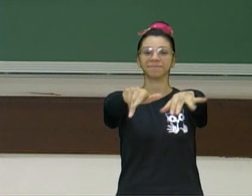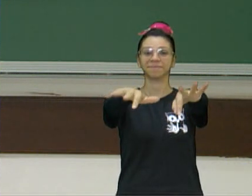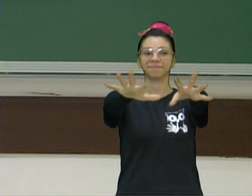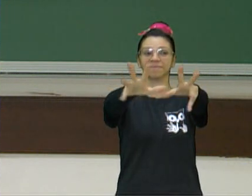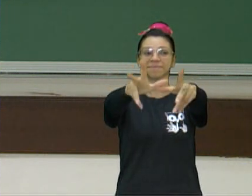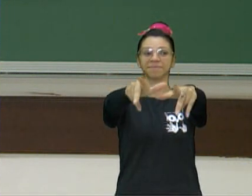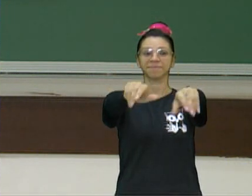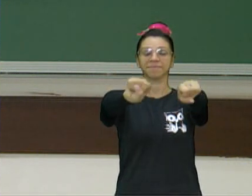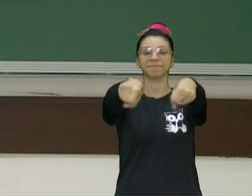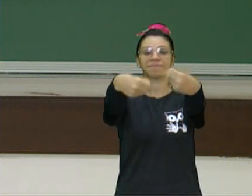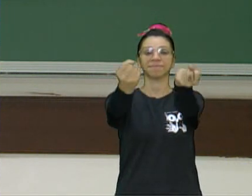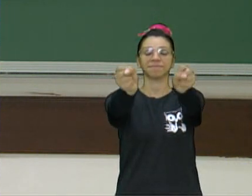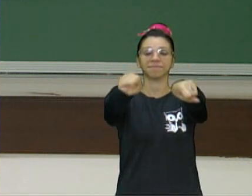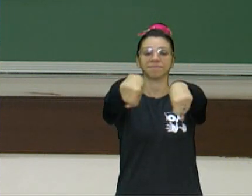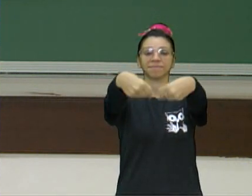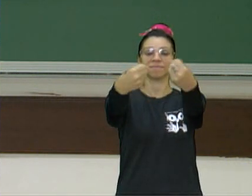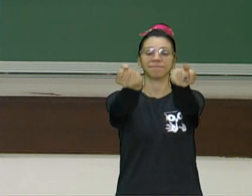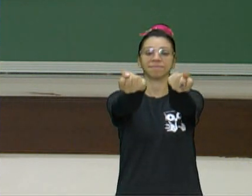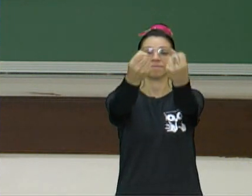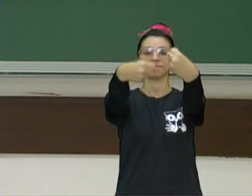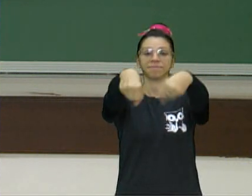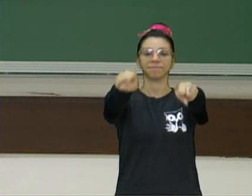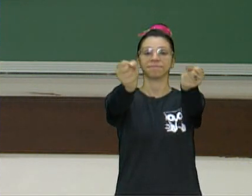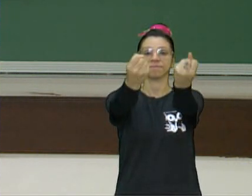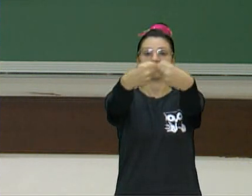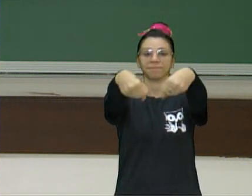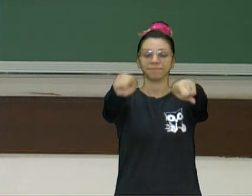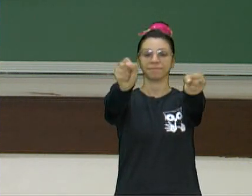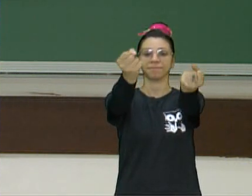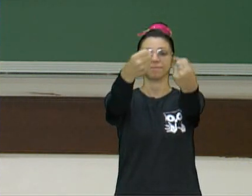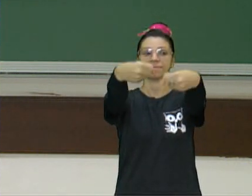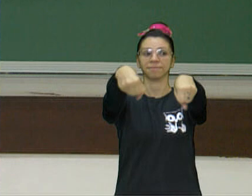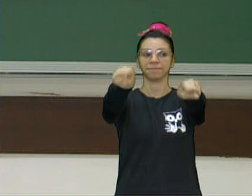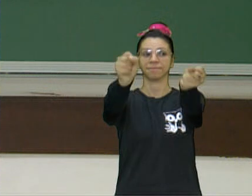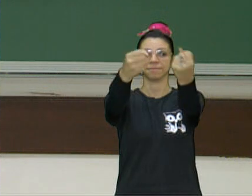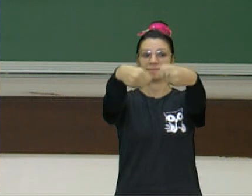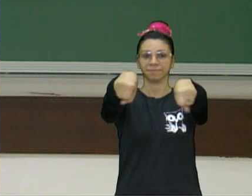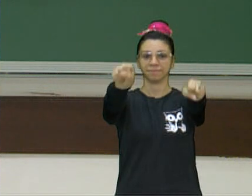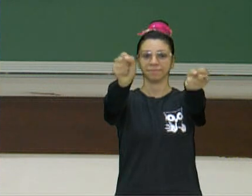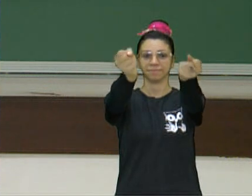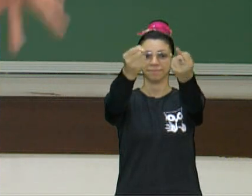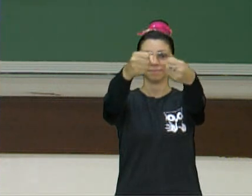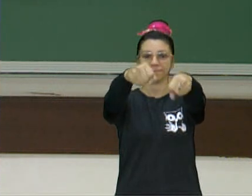Para um lado e para o outro, sempre alternando. Olha aí.